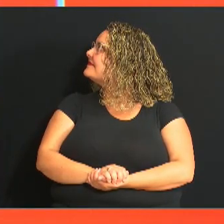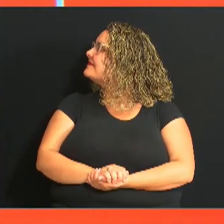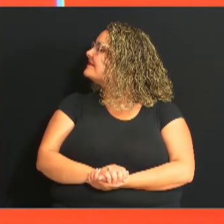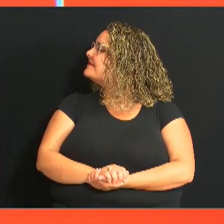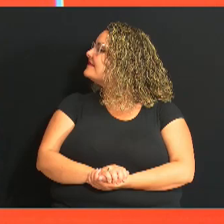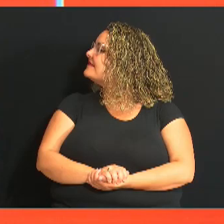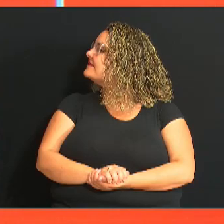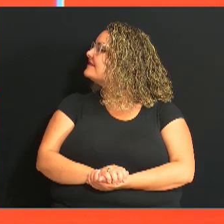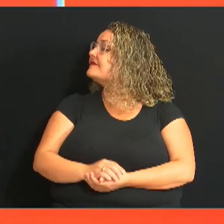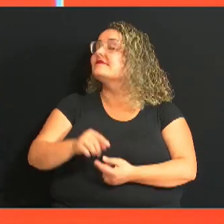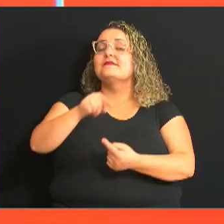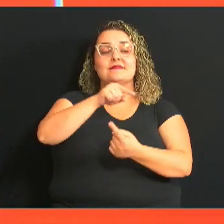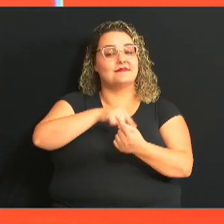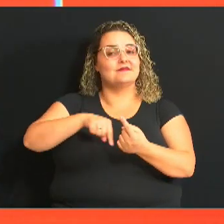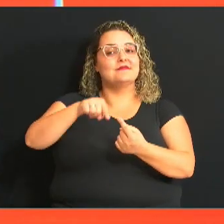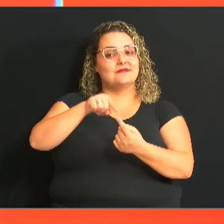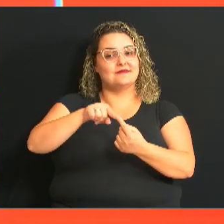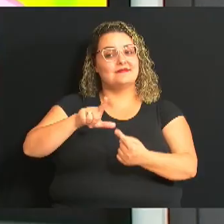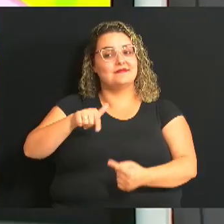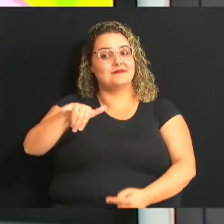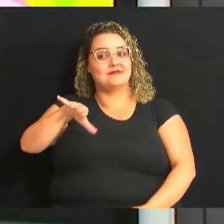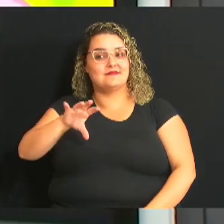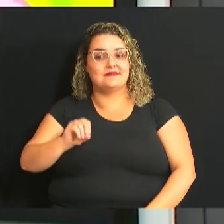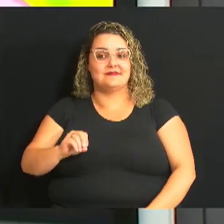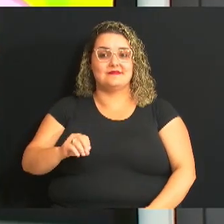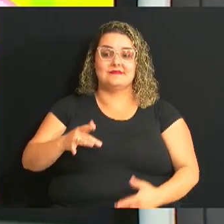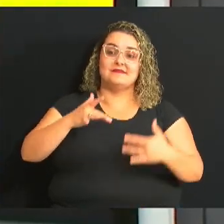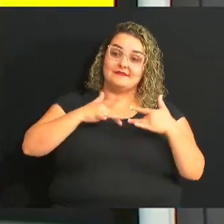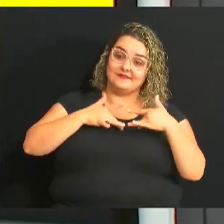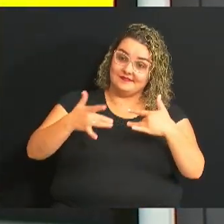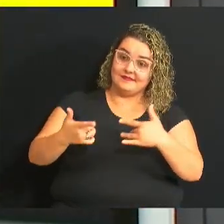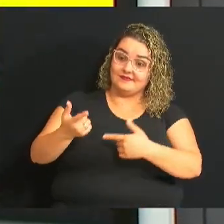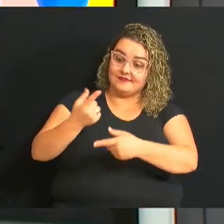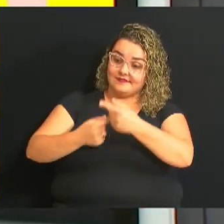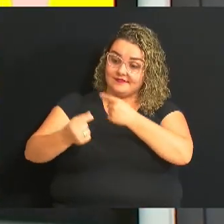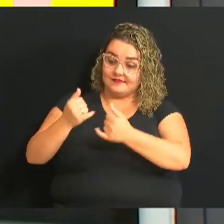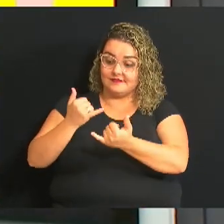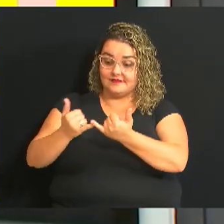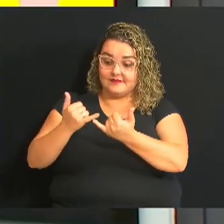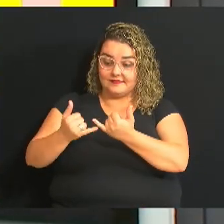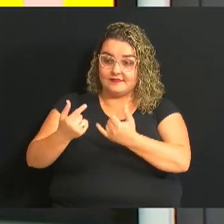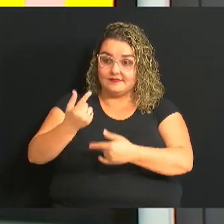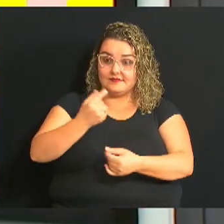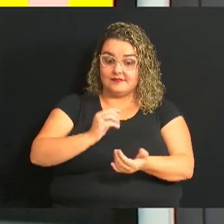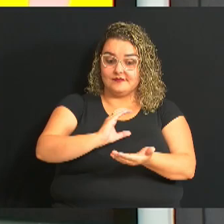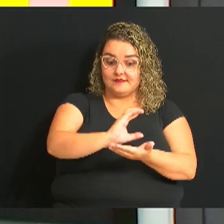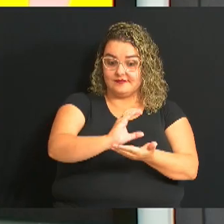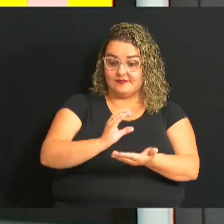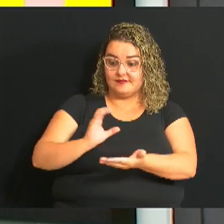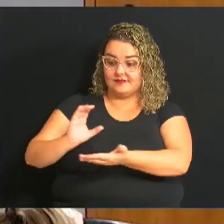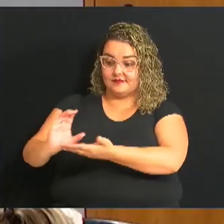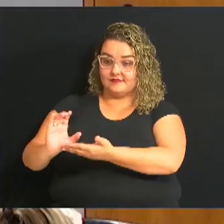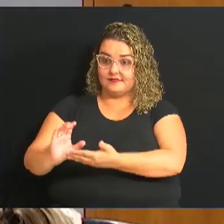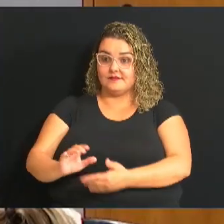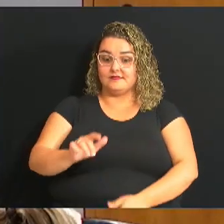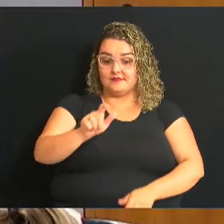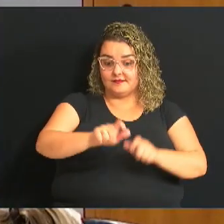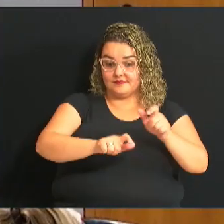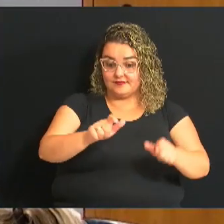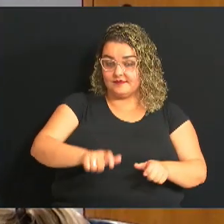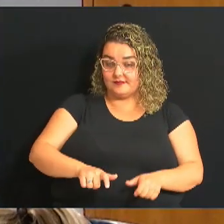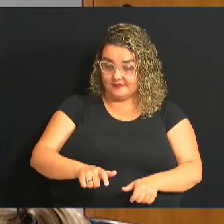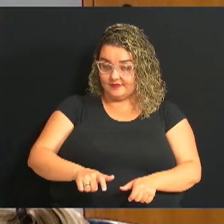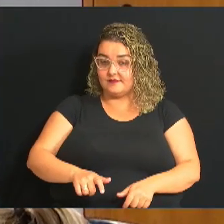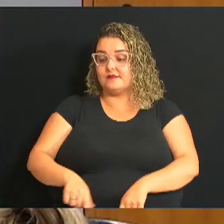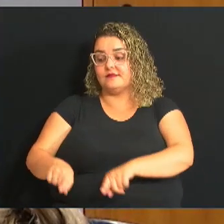O objetivo do Leão Solidário é incentivar a destinação de recursos do imposto de renda devido, pessoa física e jurídica, para